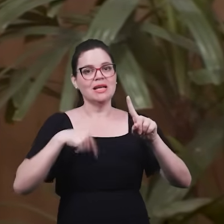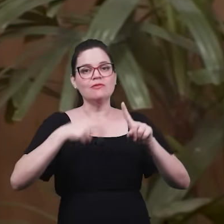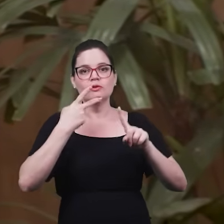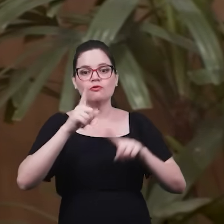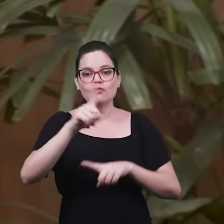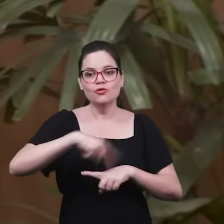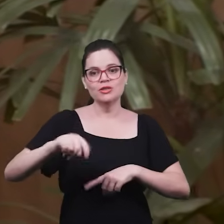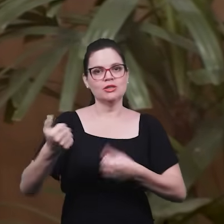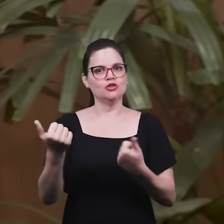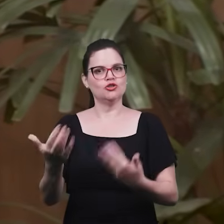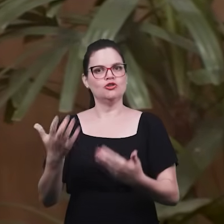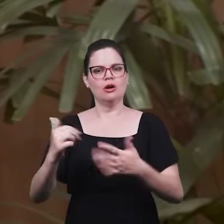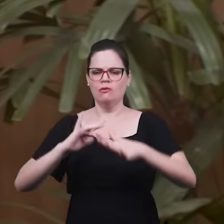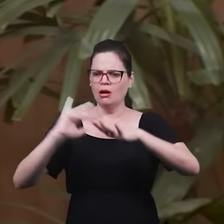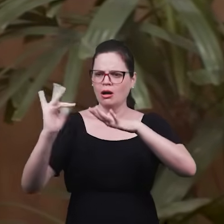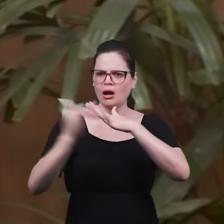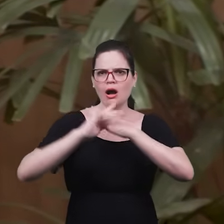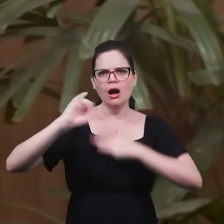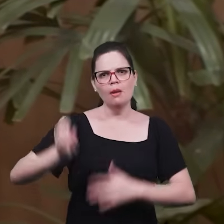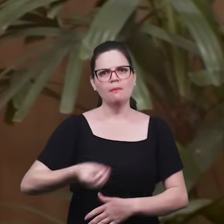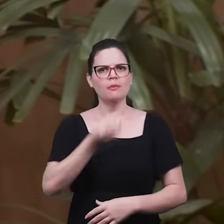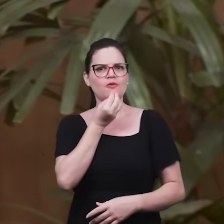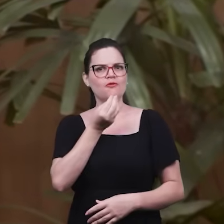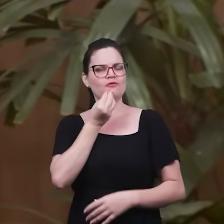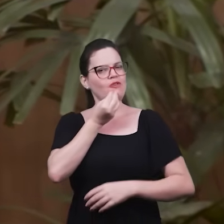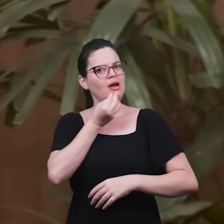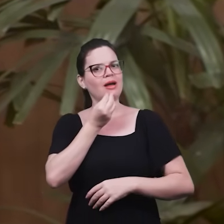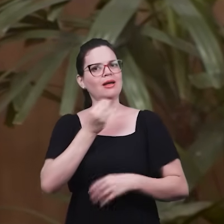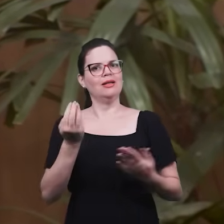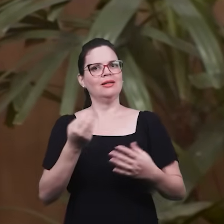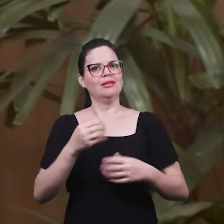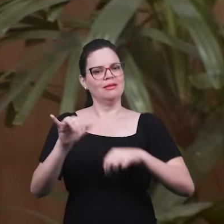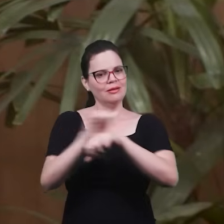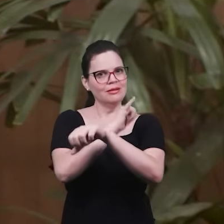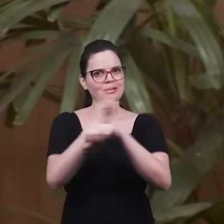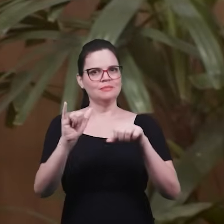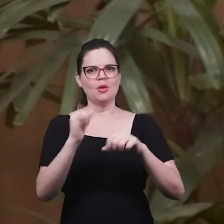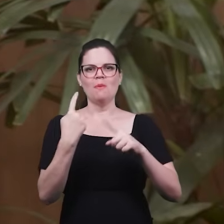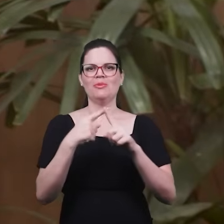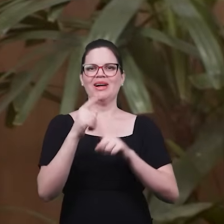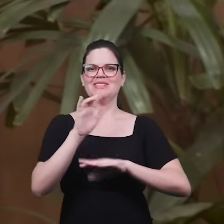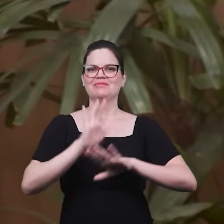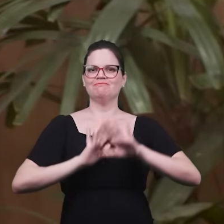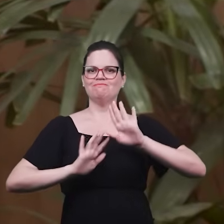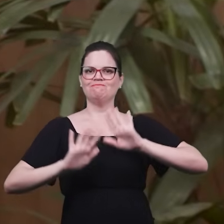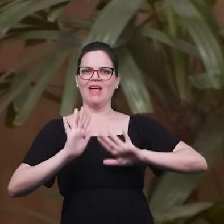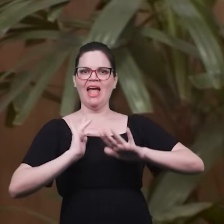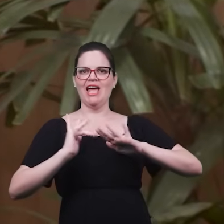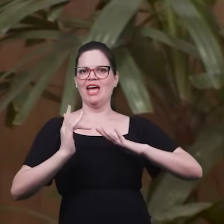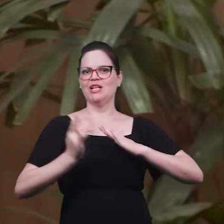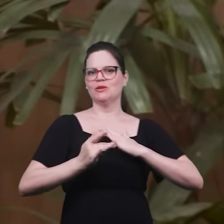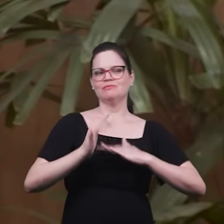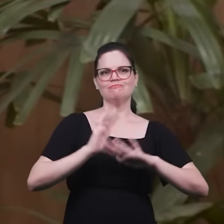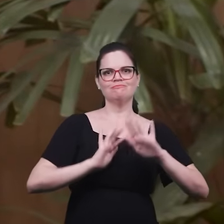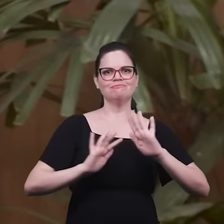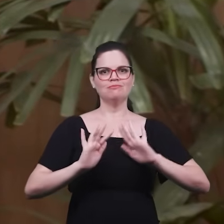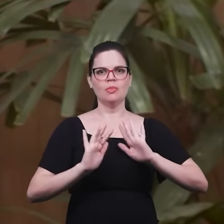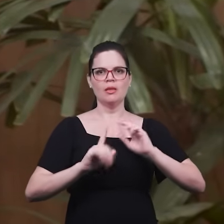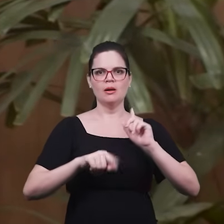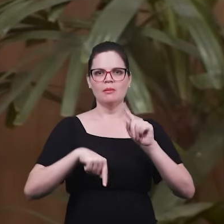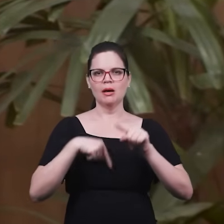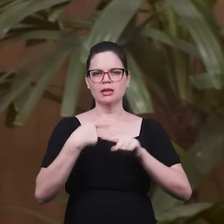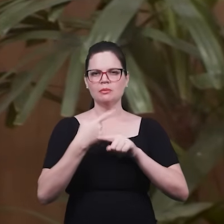redes sociais. Depois nós todos fomos nos acostumando, nos apropriando um pouco mais e entendendo que esse também